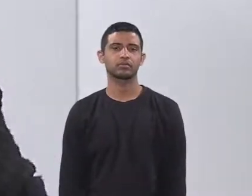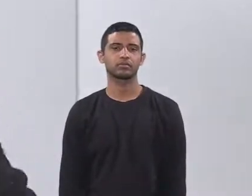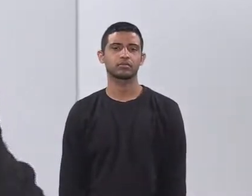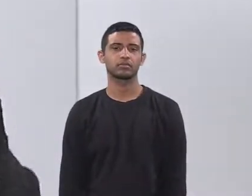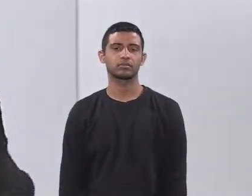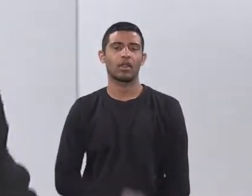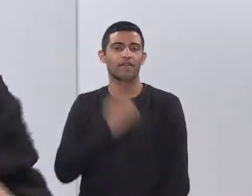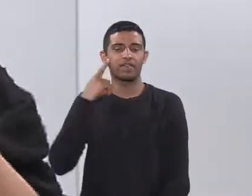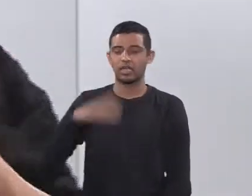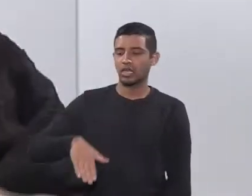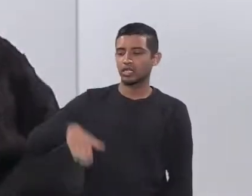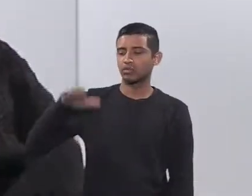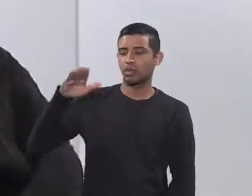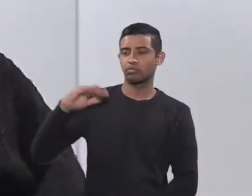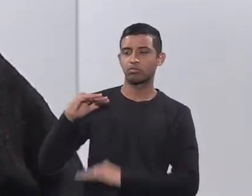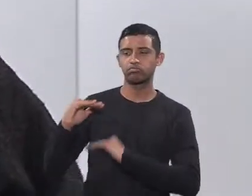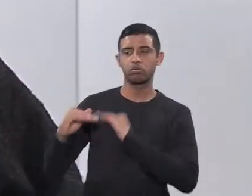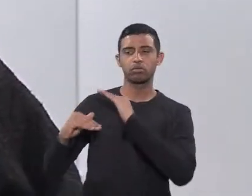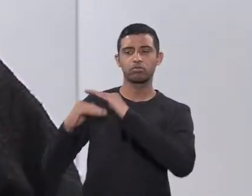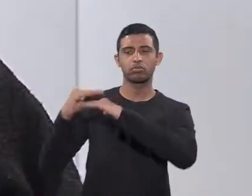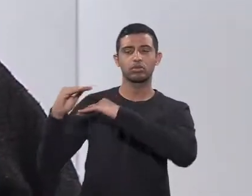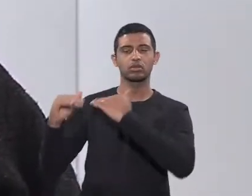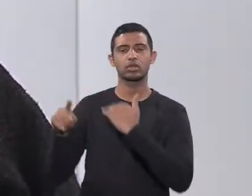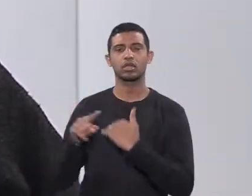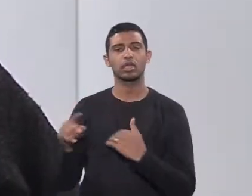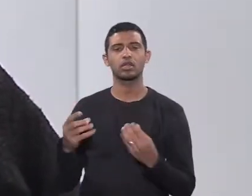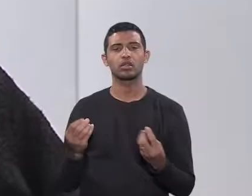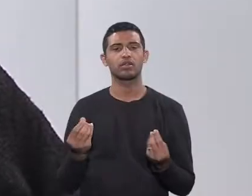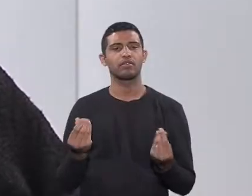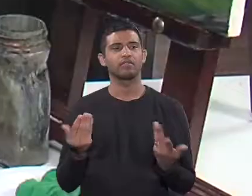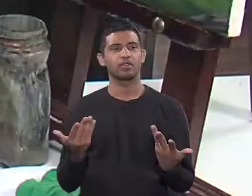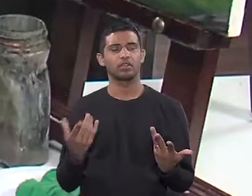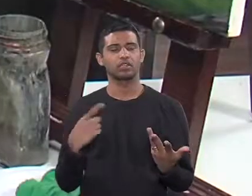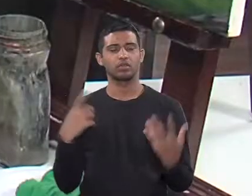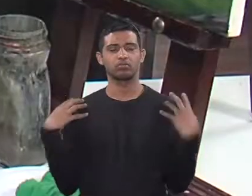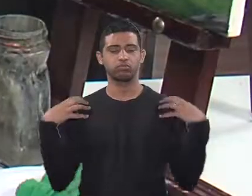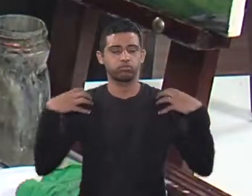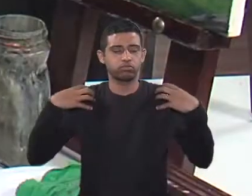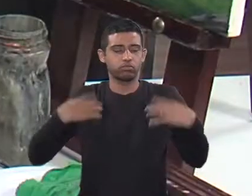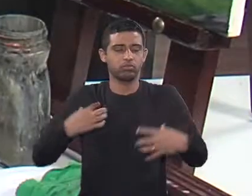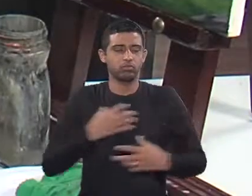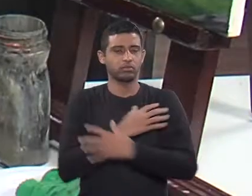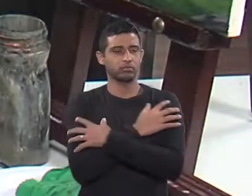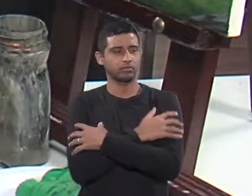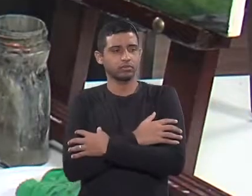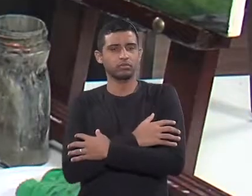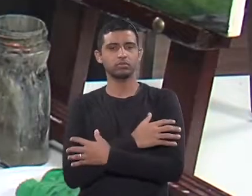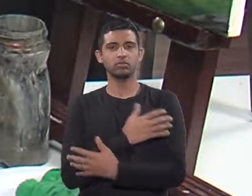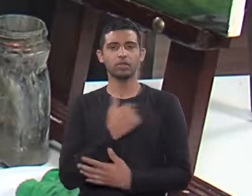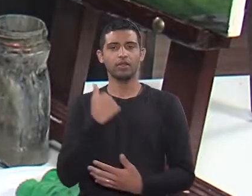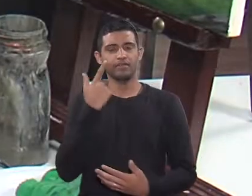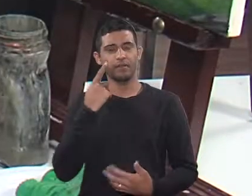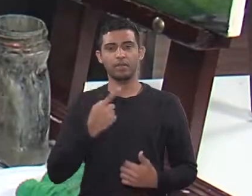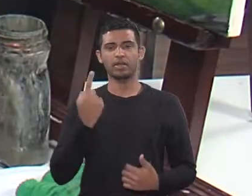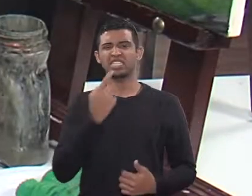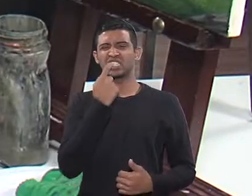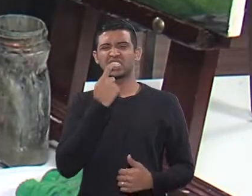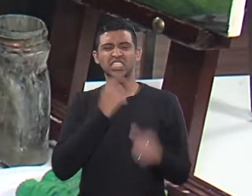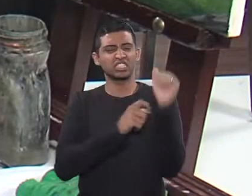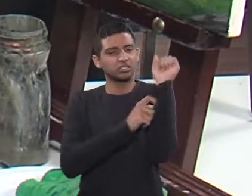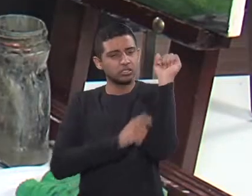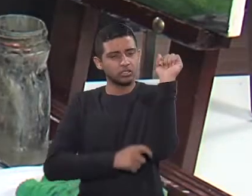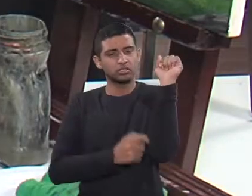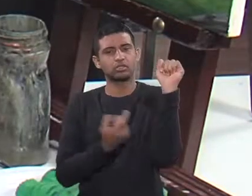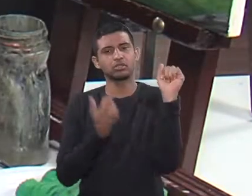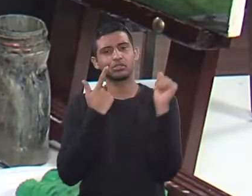no crescimento, no desenvolvimento, eles normalmente desenvolvem a musculatura primeiro que a parte óssea. Então,